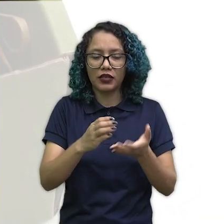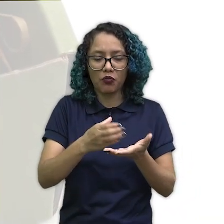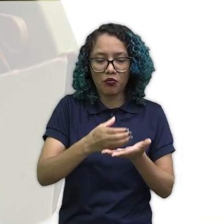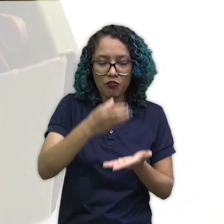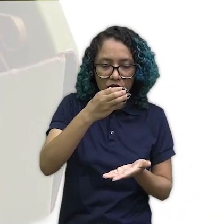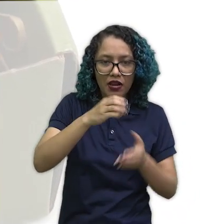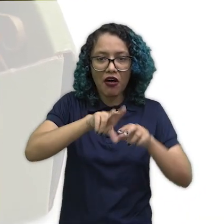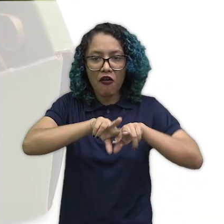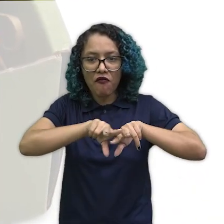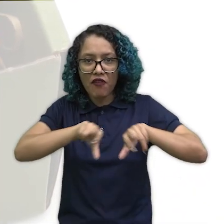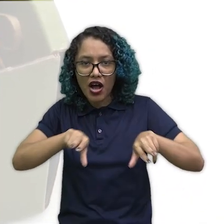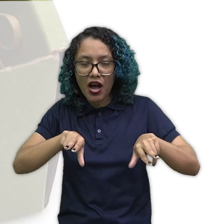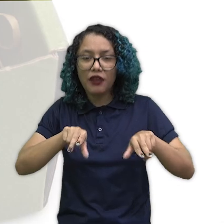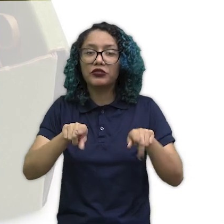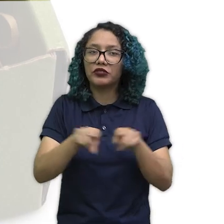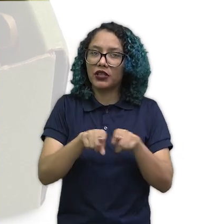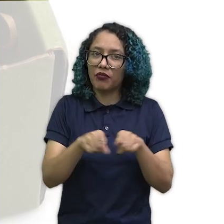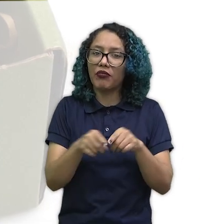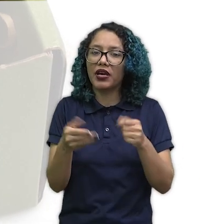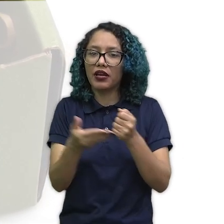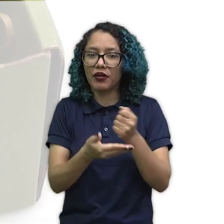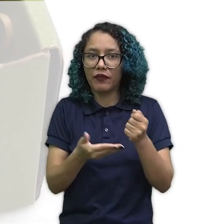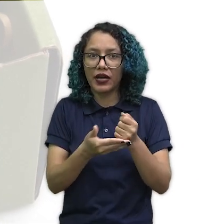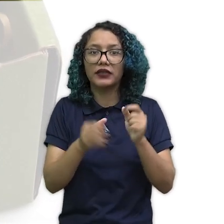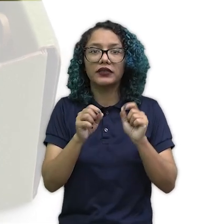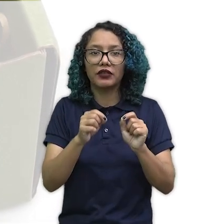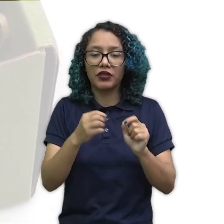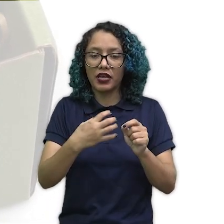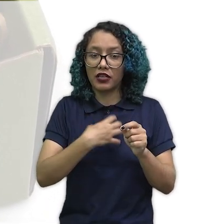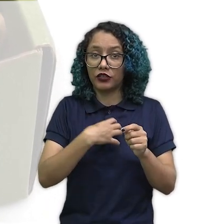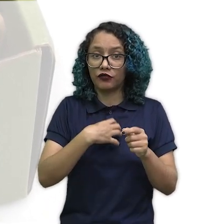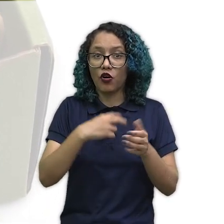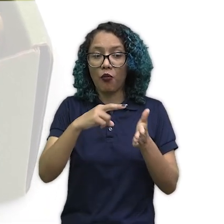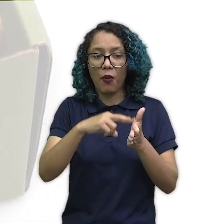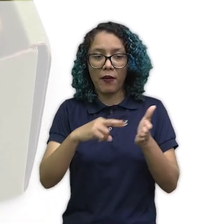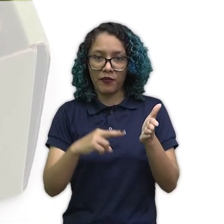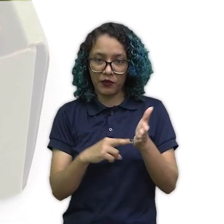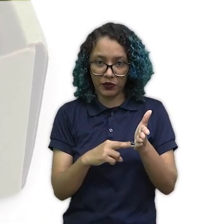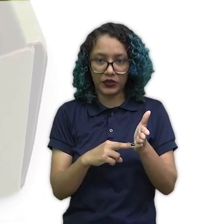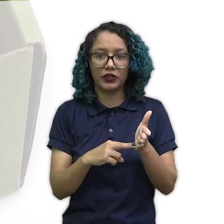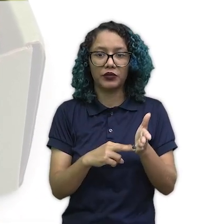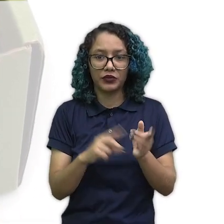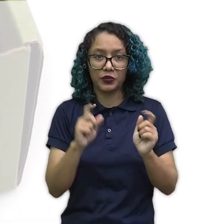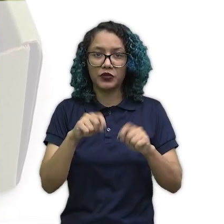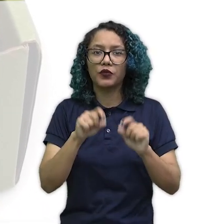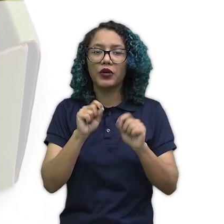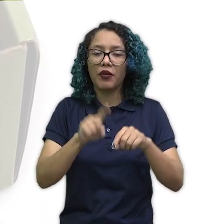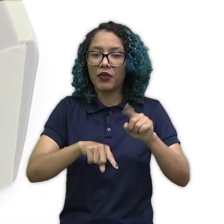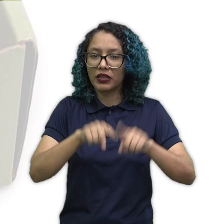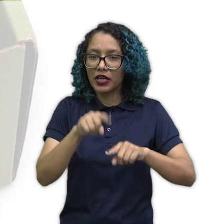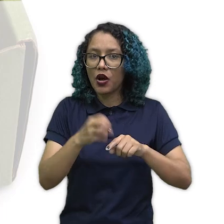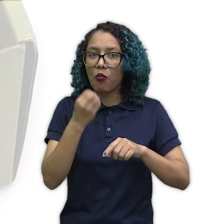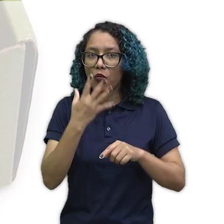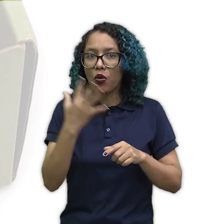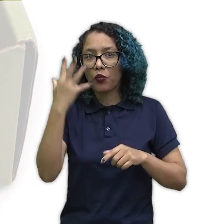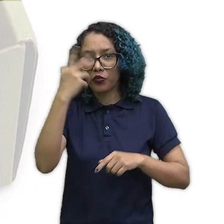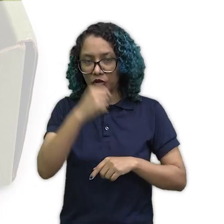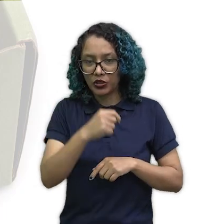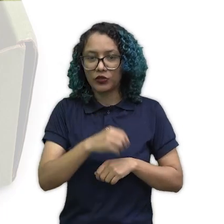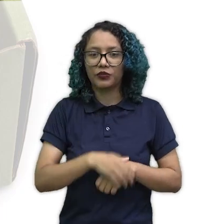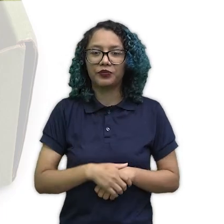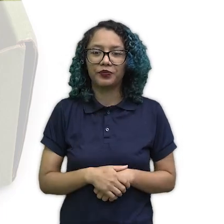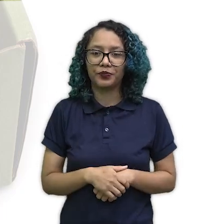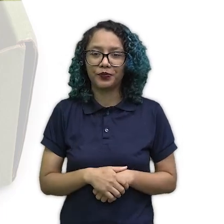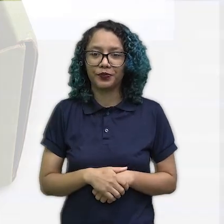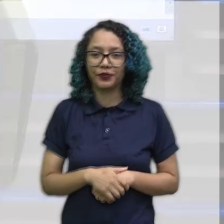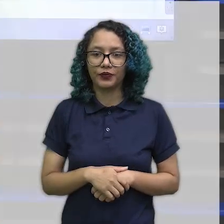móveis, muitas vezes se baseia nos princípios dos prismas para criar objetos funcionais e esteticamente agradáveis.